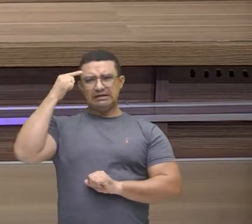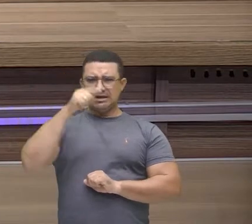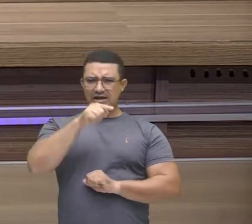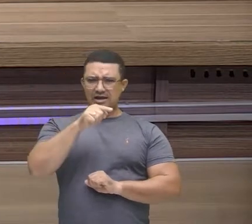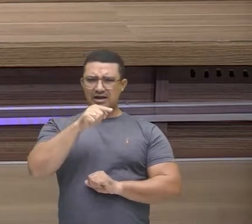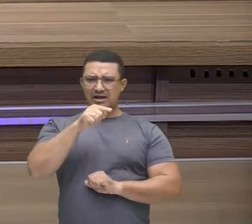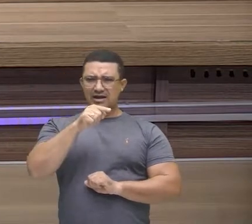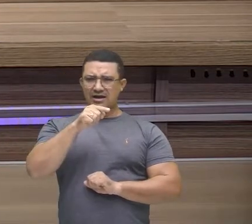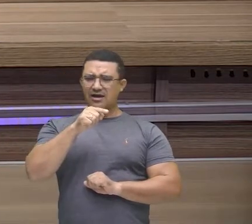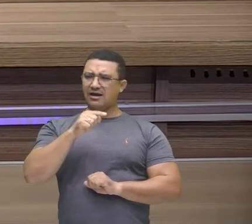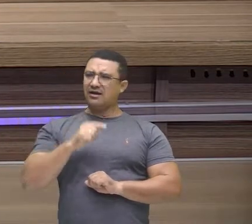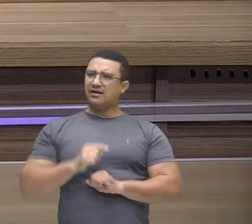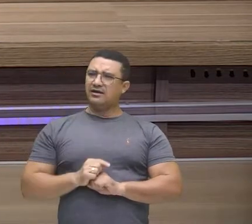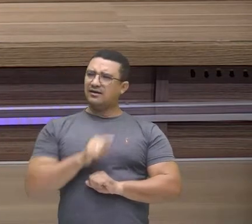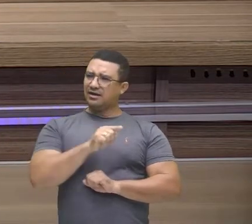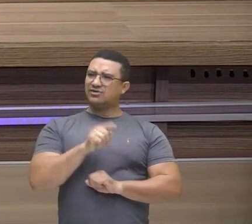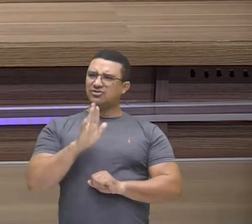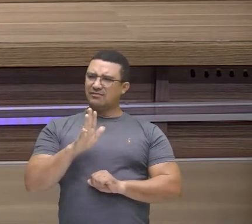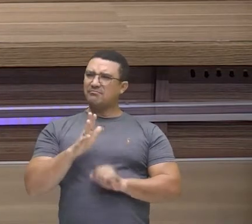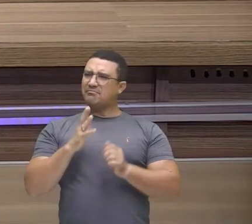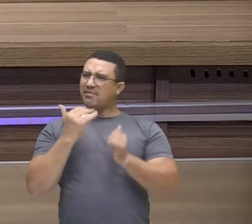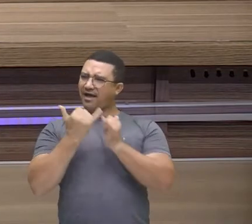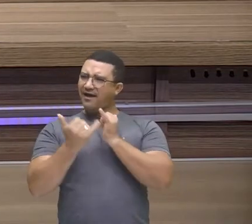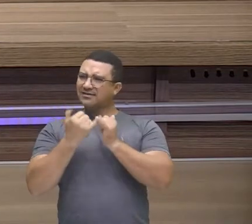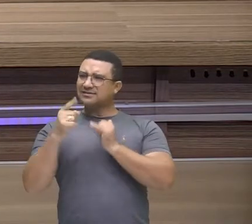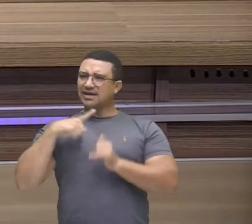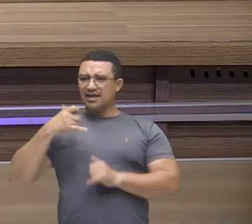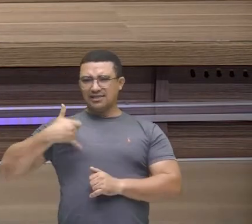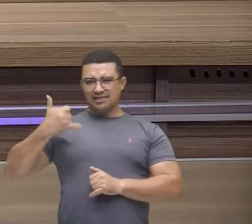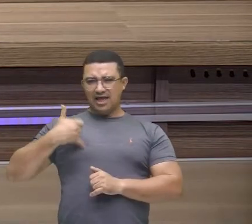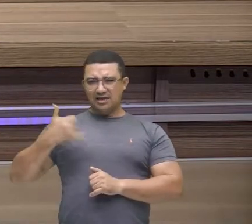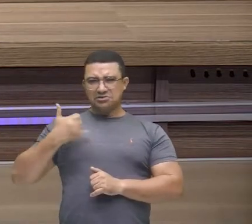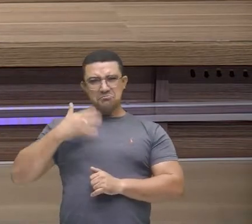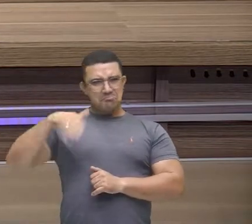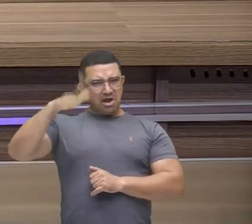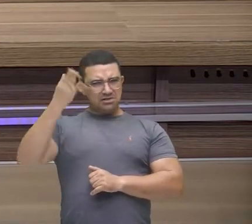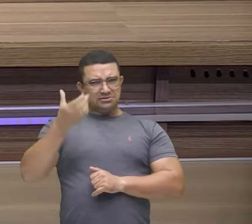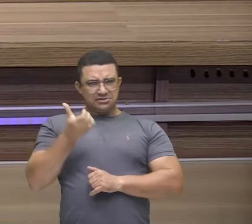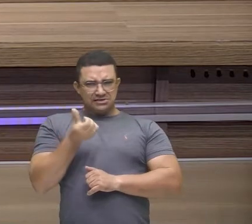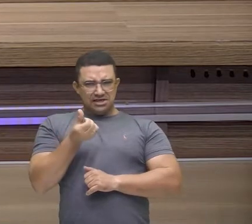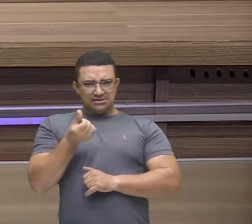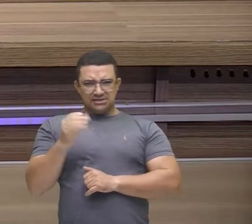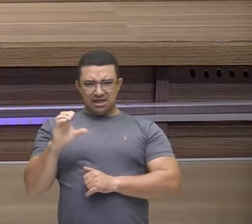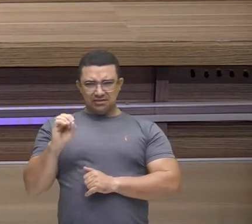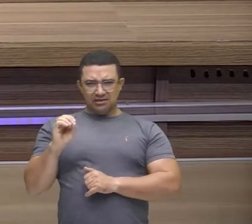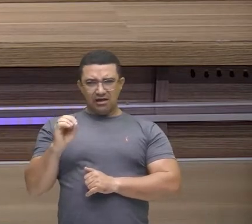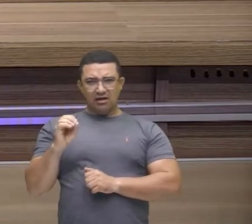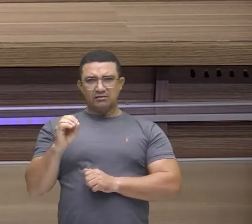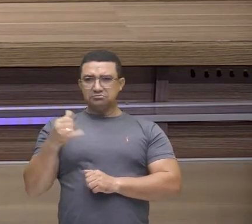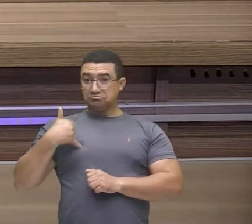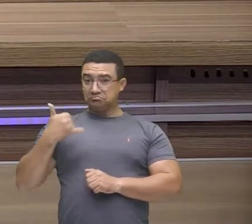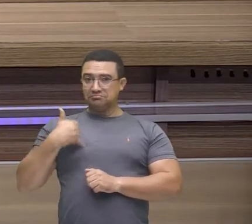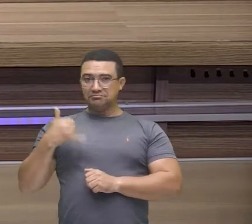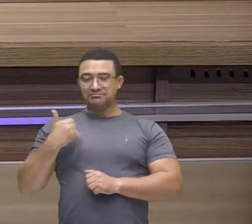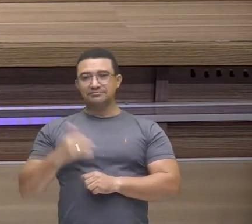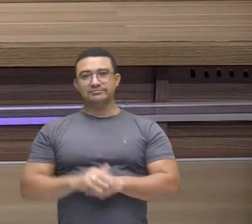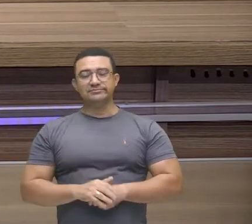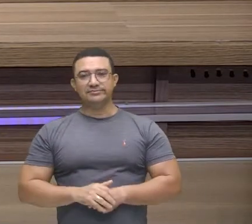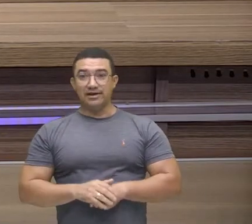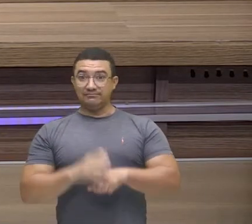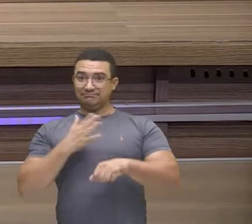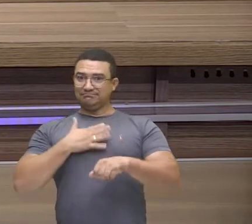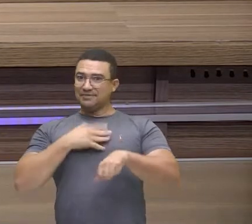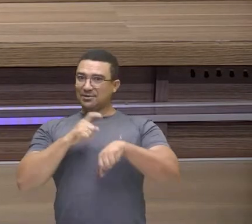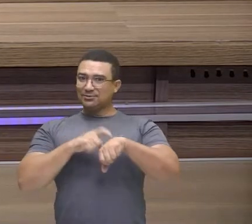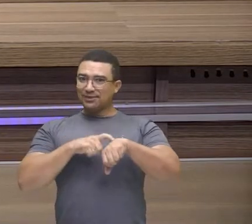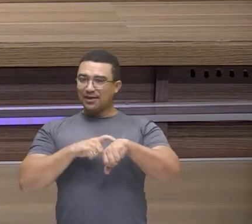eu já tenho uma idade, eu já sou sexagenário, né? E aí o pessoal diz, no meu tempo, eu digo para os pais, eles ficam